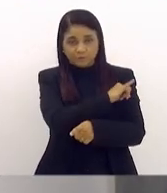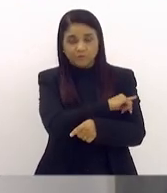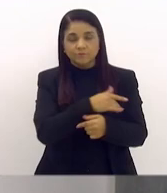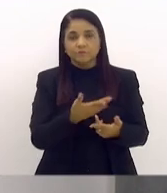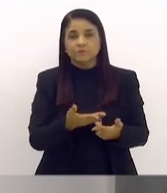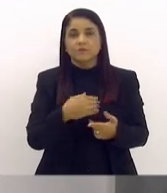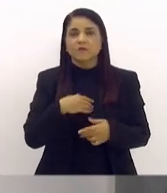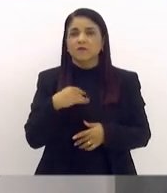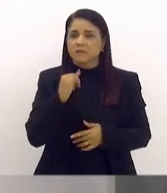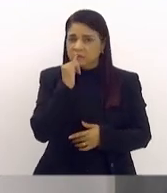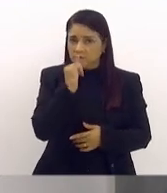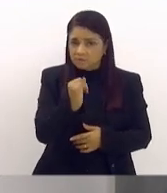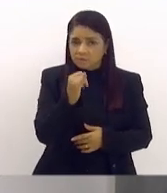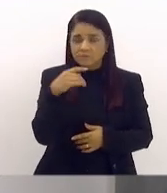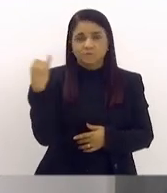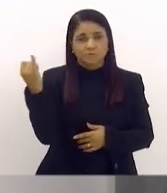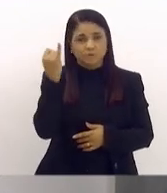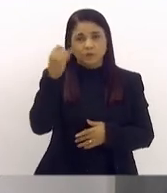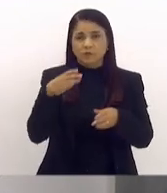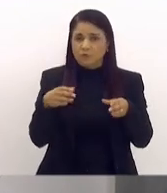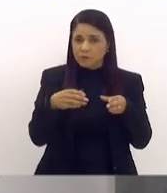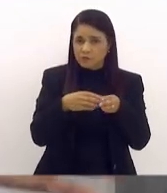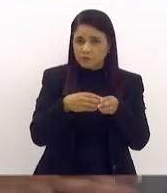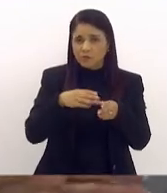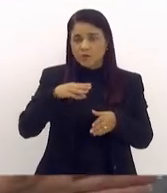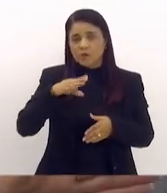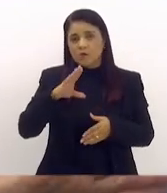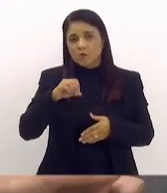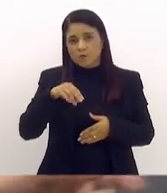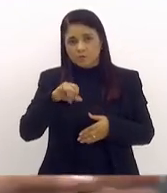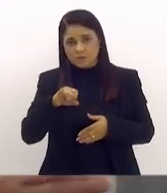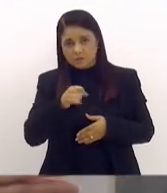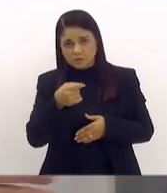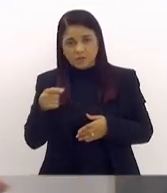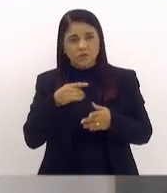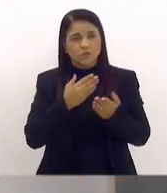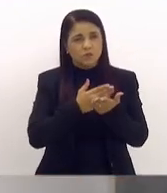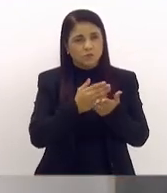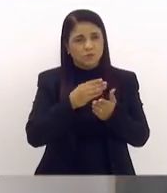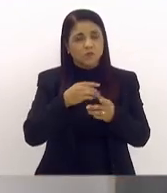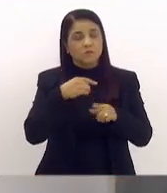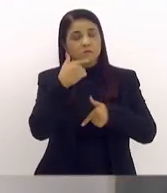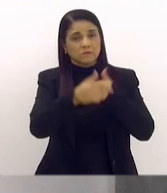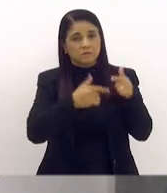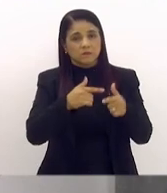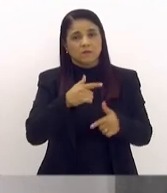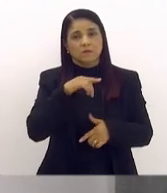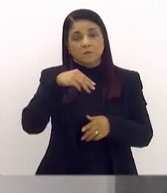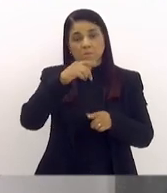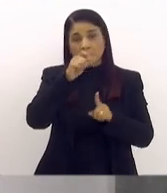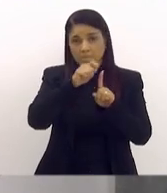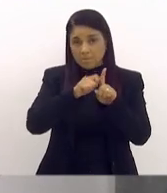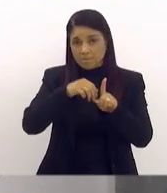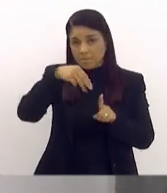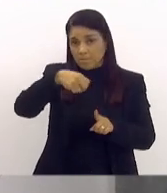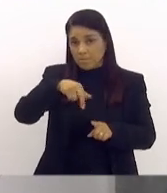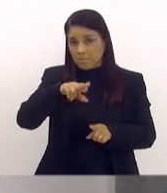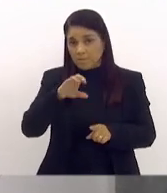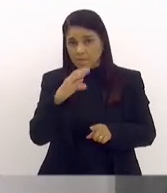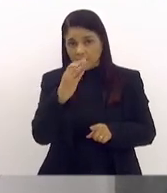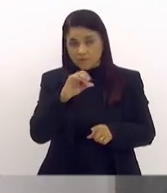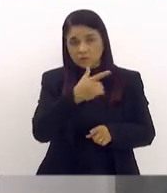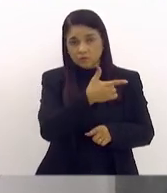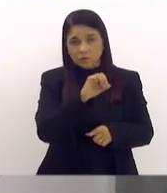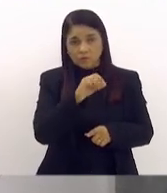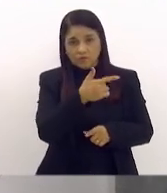né da importância dessa comissão porque quando eu iniciei o trabalho lá em março de 2021 né o Estaleiro Brasfels lá em